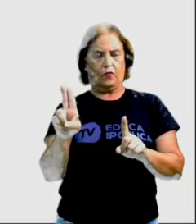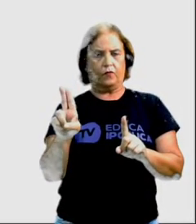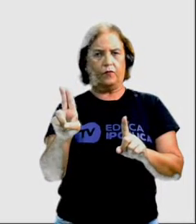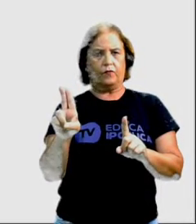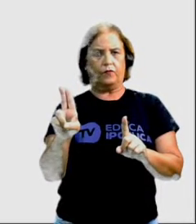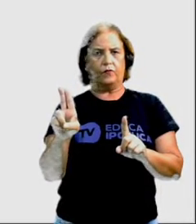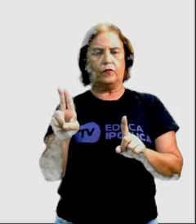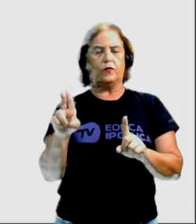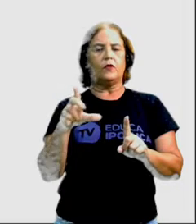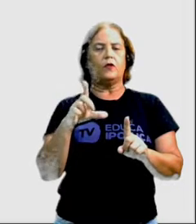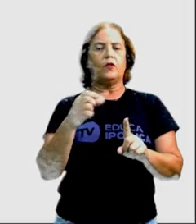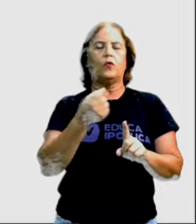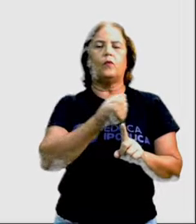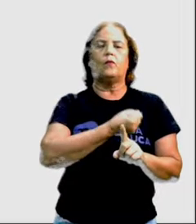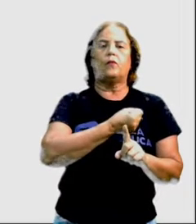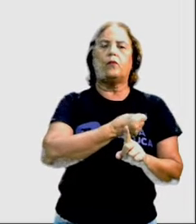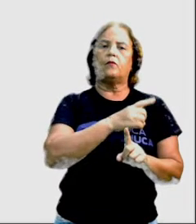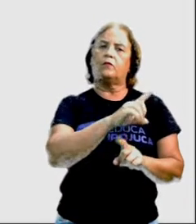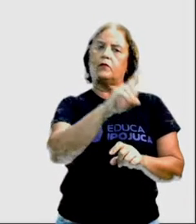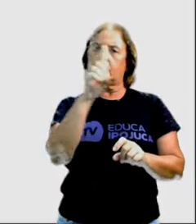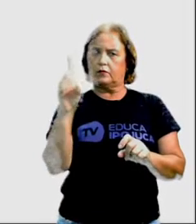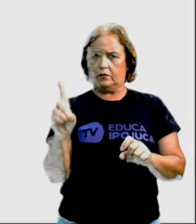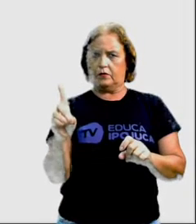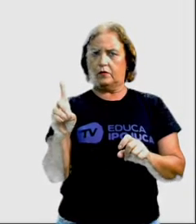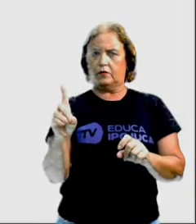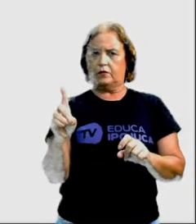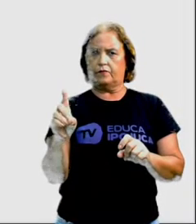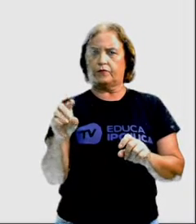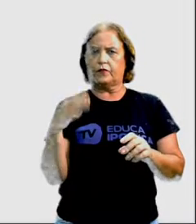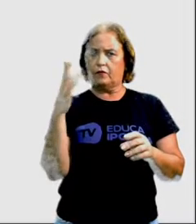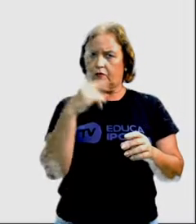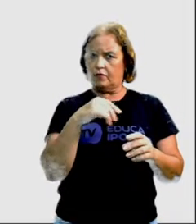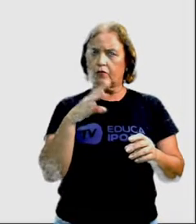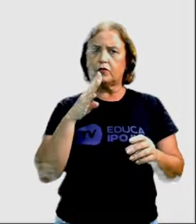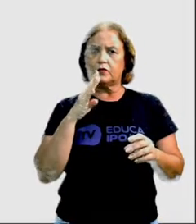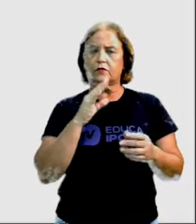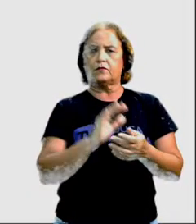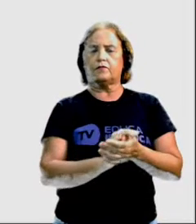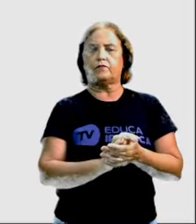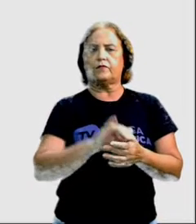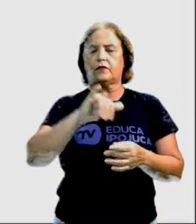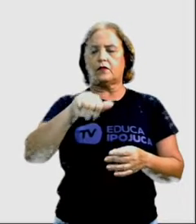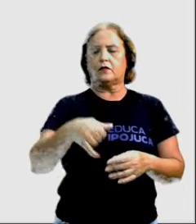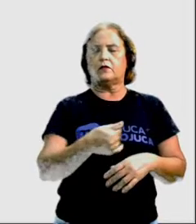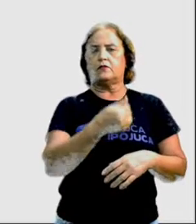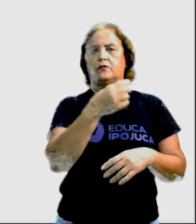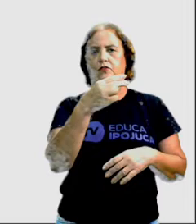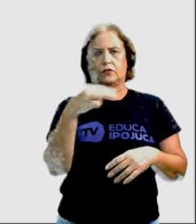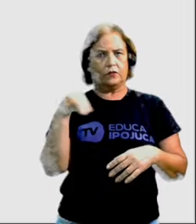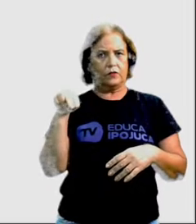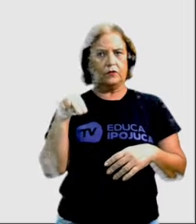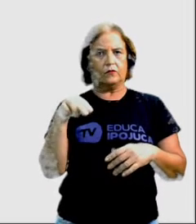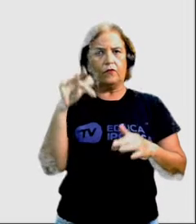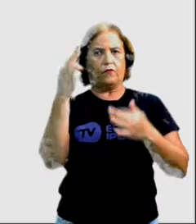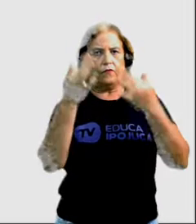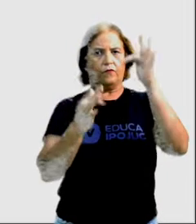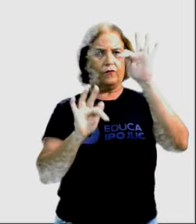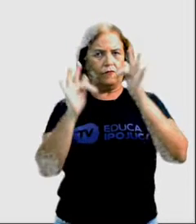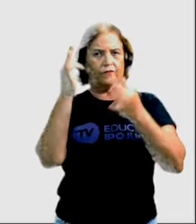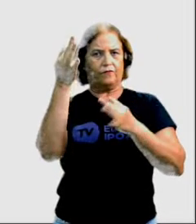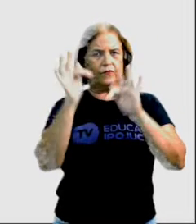possui um número de dias vamos ver aqui os meses do ano em janeiro fevereiro